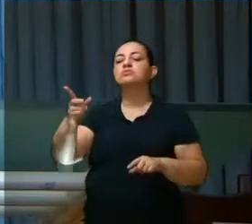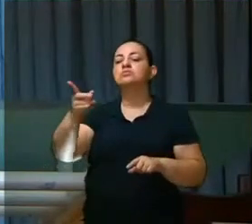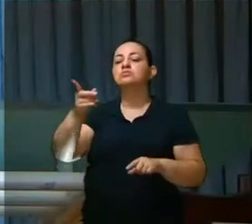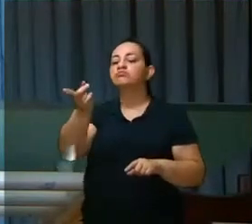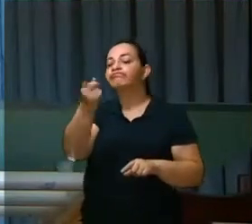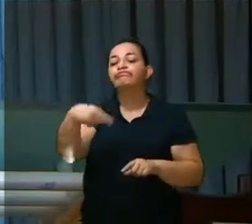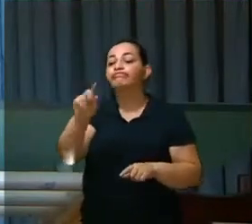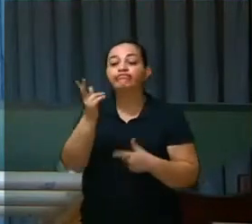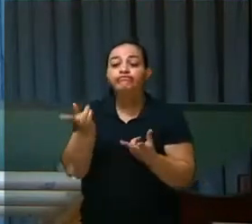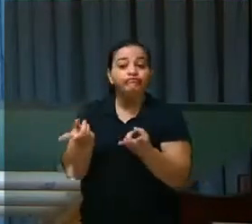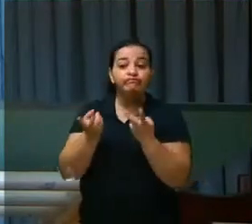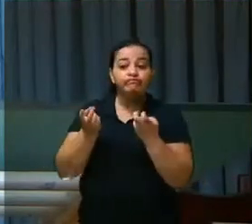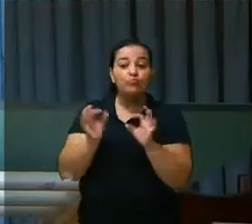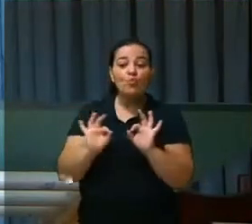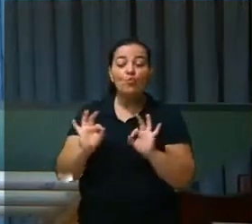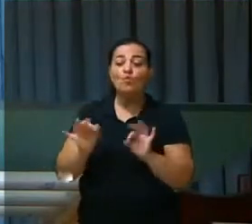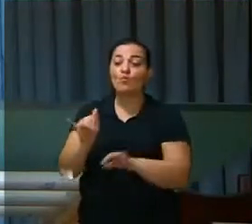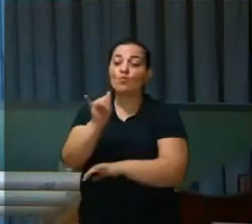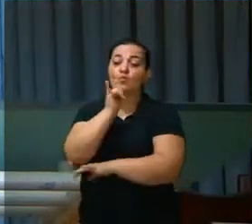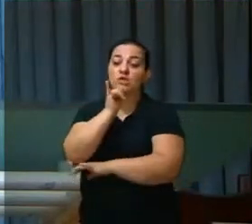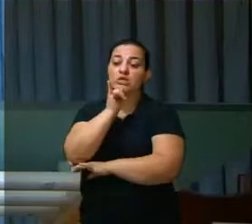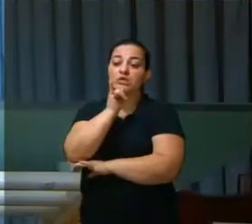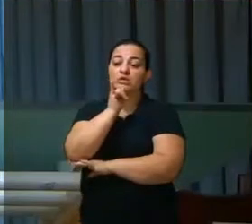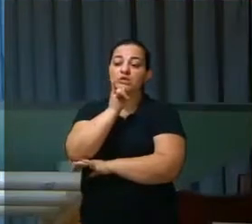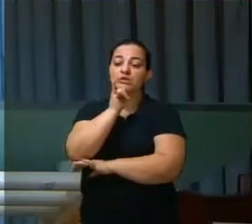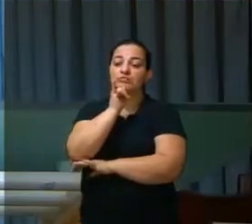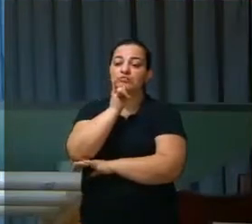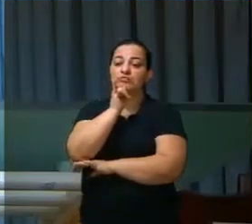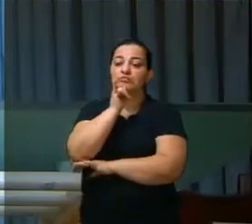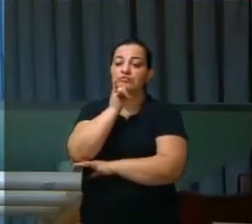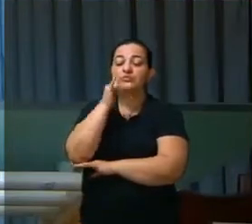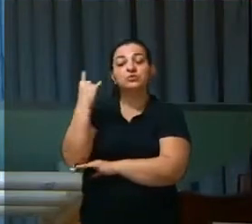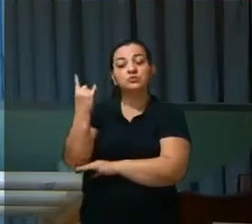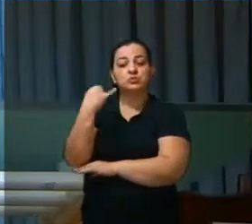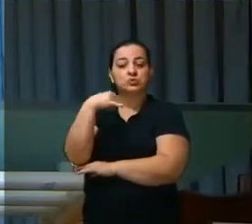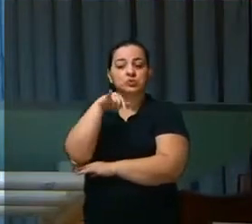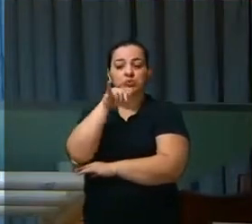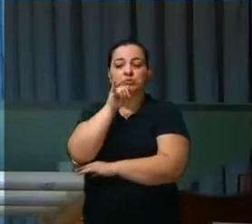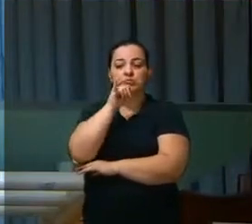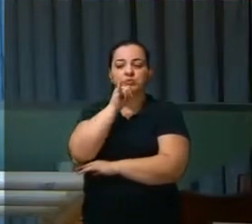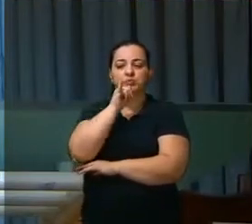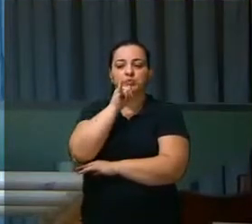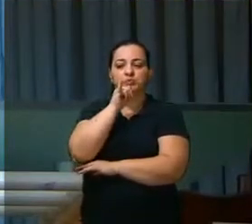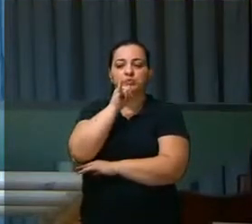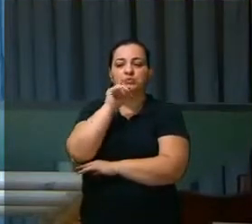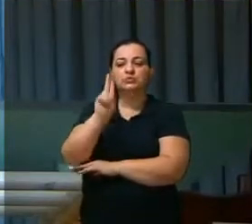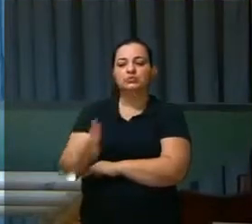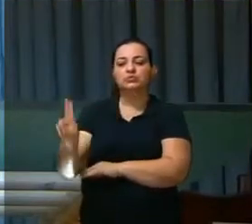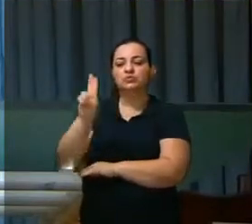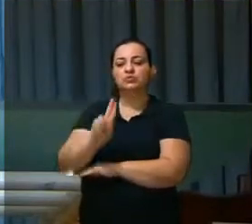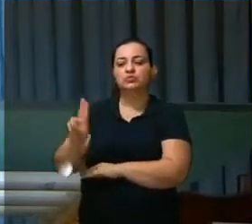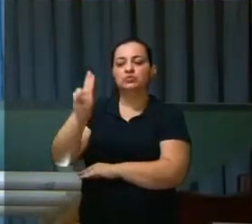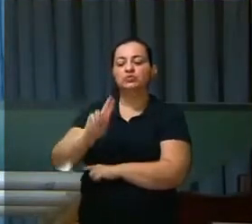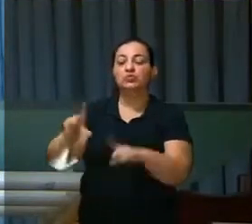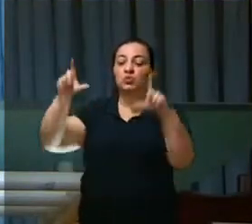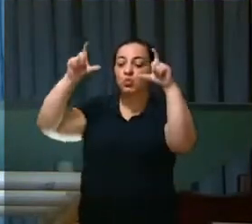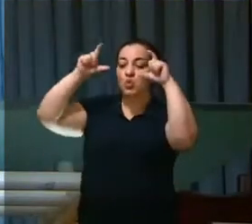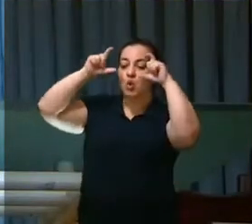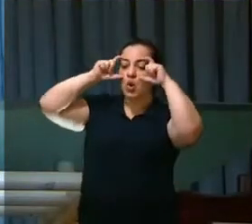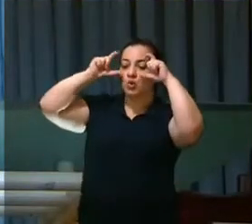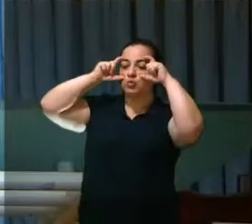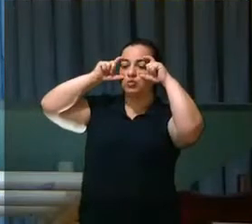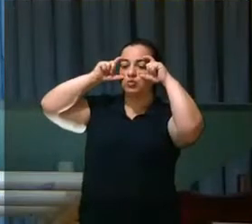lá e por exemplo quem vou dar um exemplo aqui quem usa óculos de